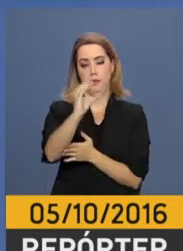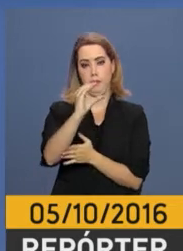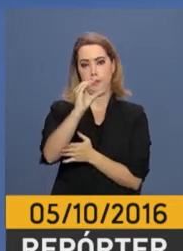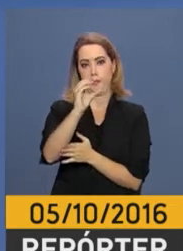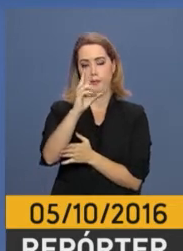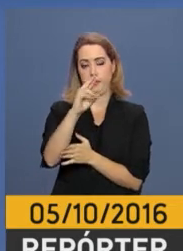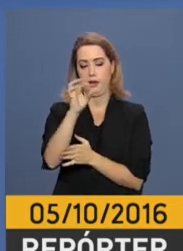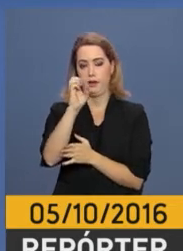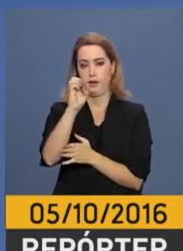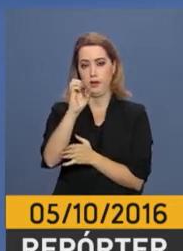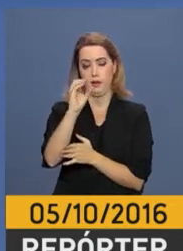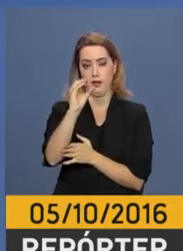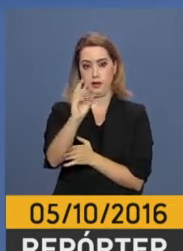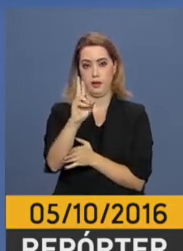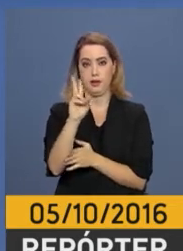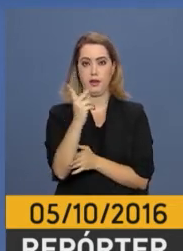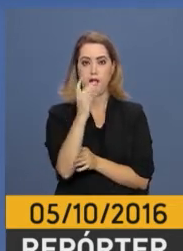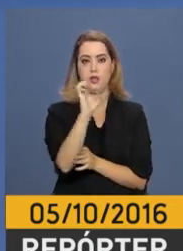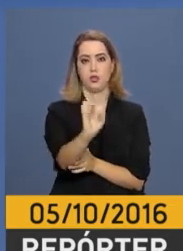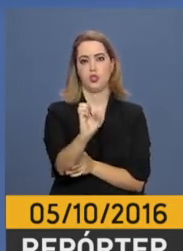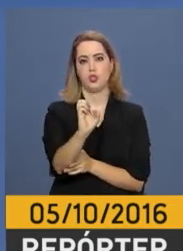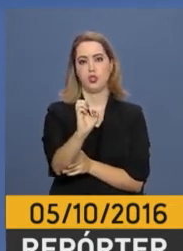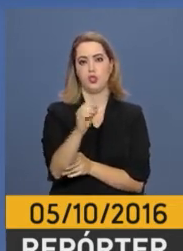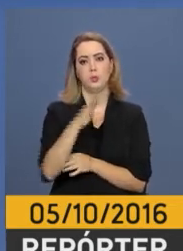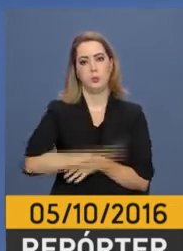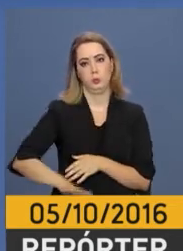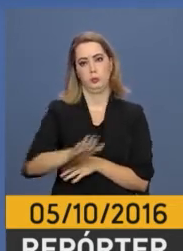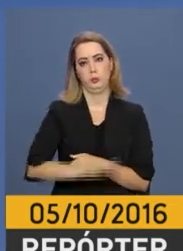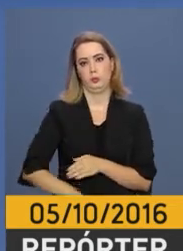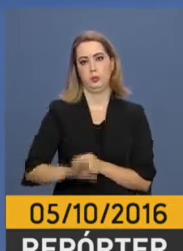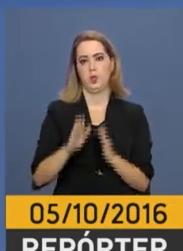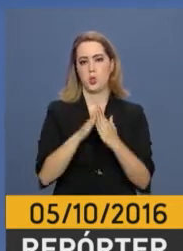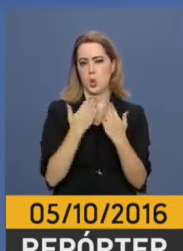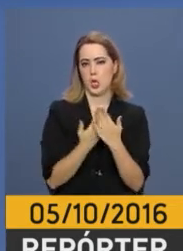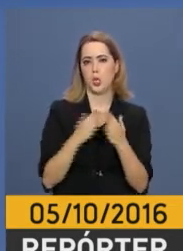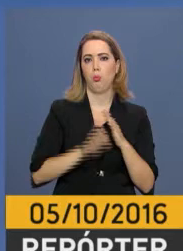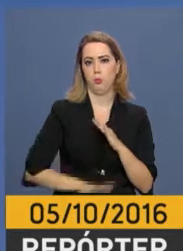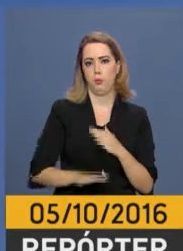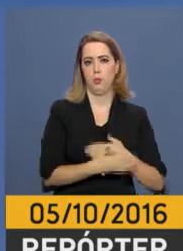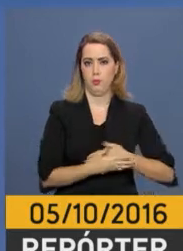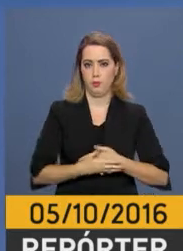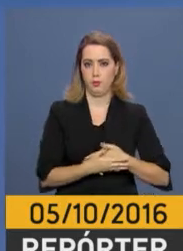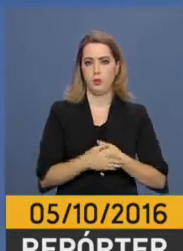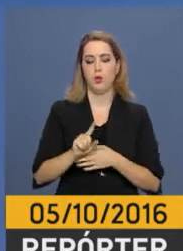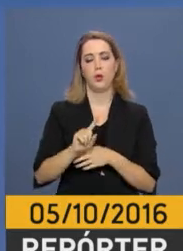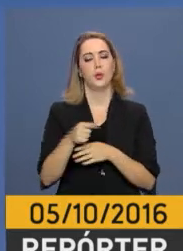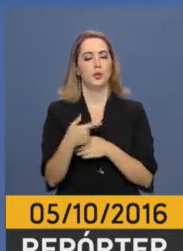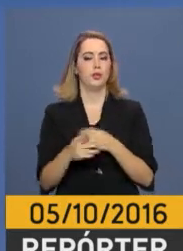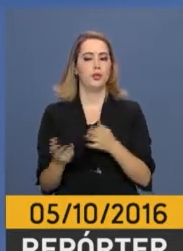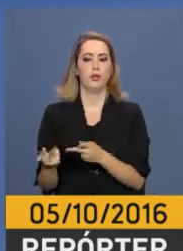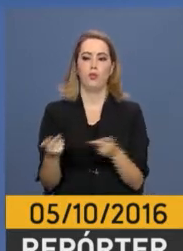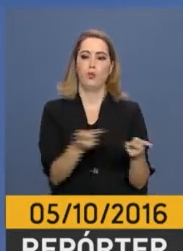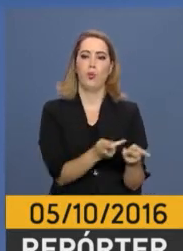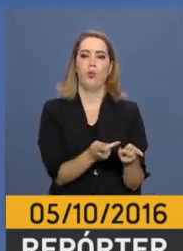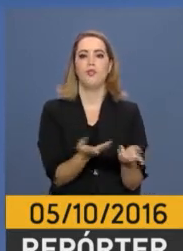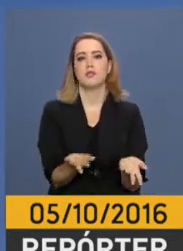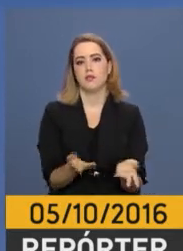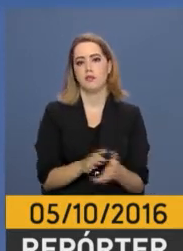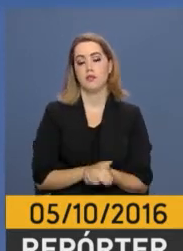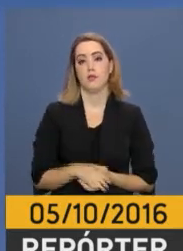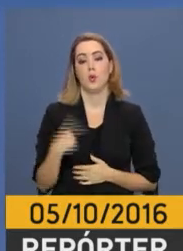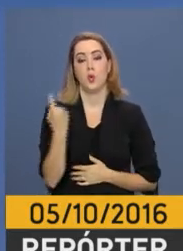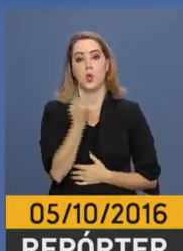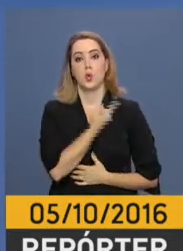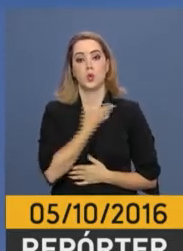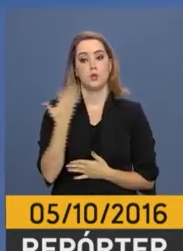e e somente isso não não evoluiu na montagem das equipes o acompanhamento da visitação não estamos fazendo agora não